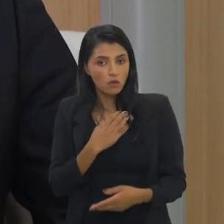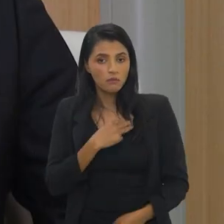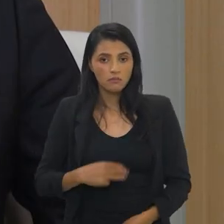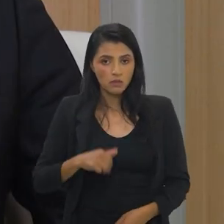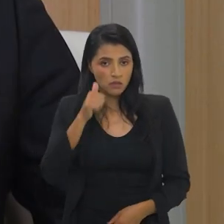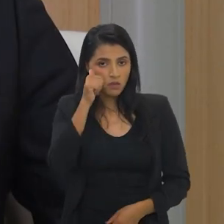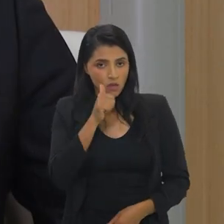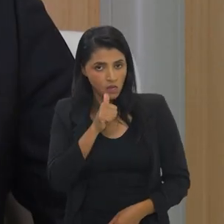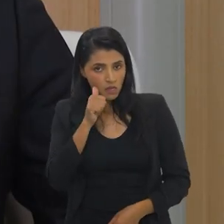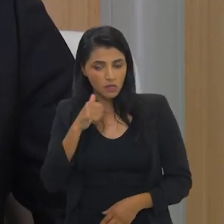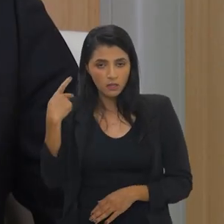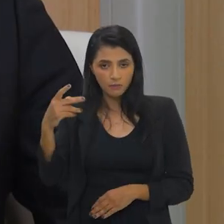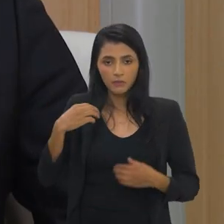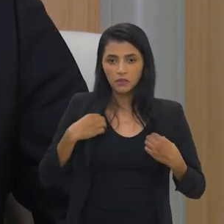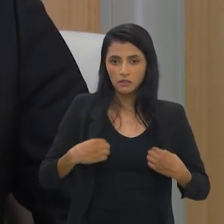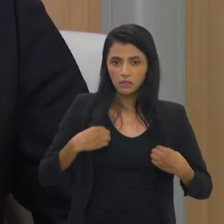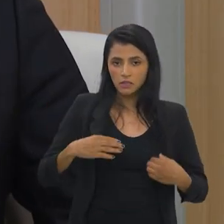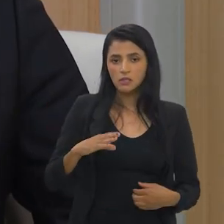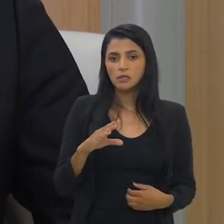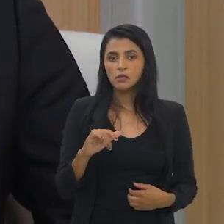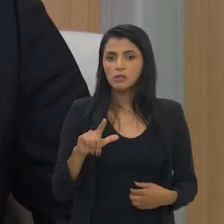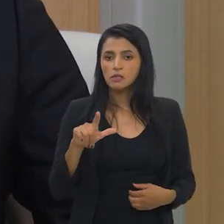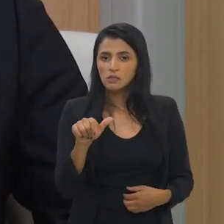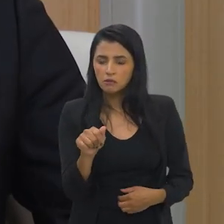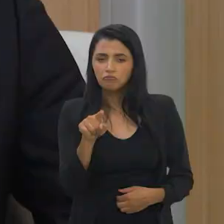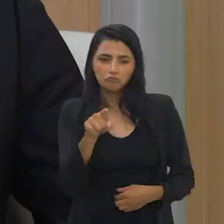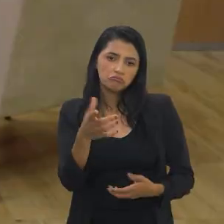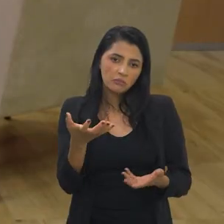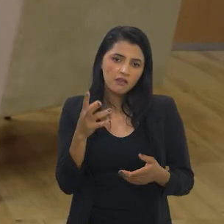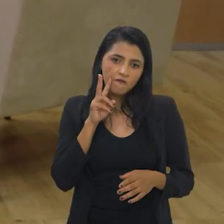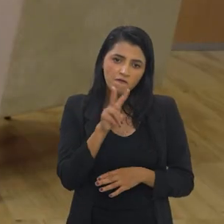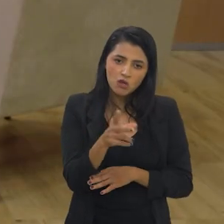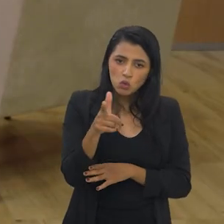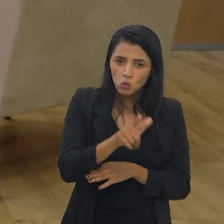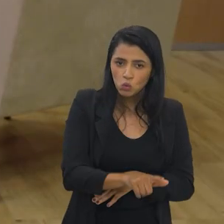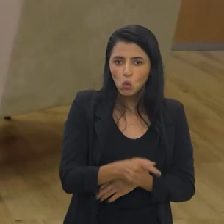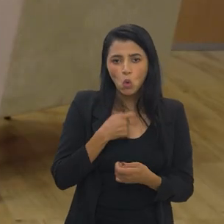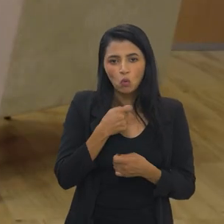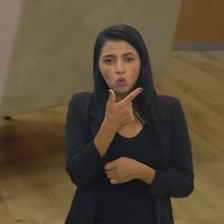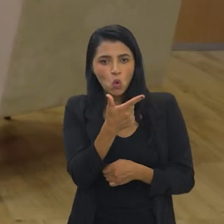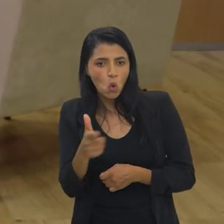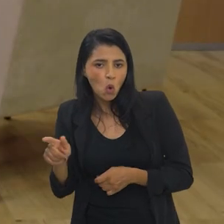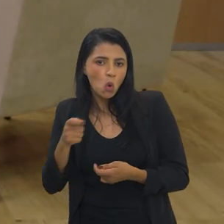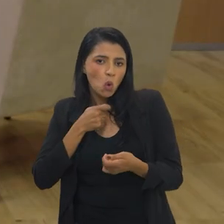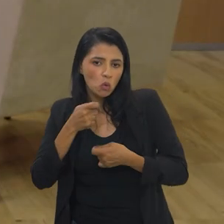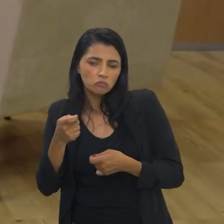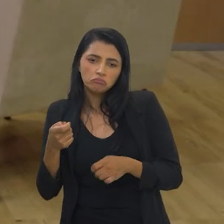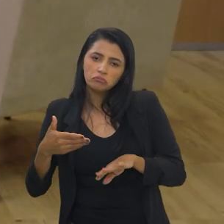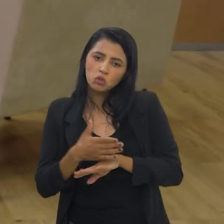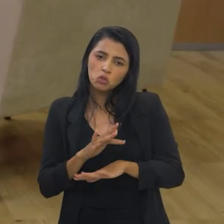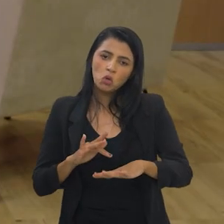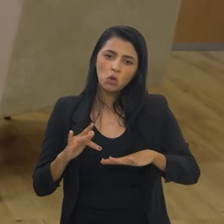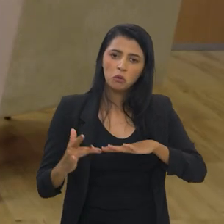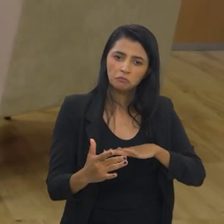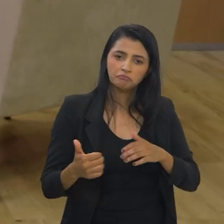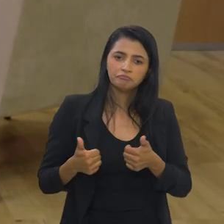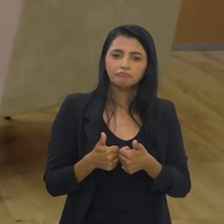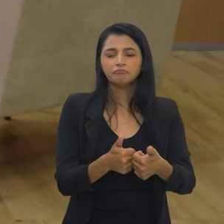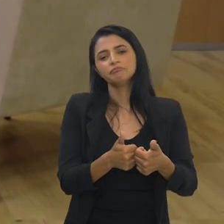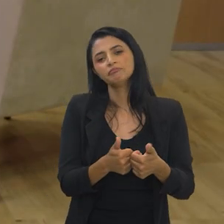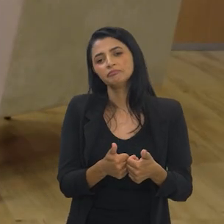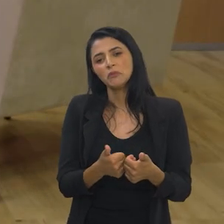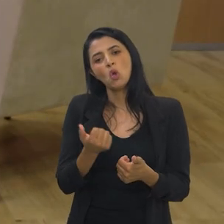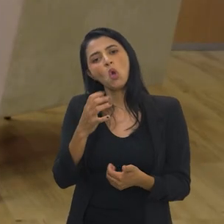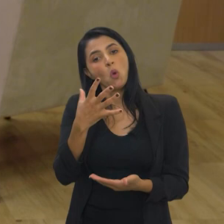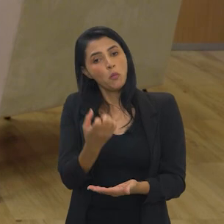conversei com a ministra das mulheres Cida Gonçalves se você quiser rever esta ou outras entrevistas é